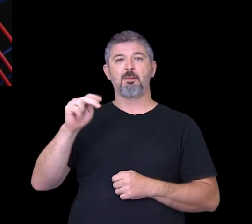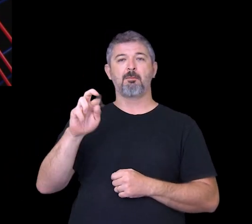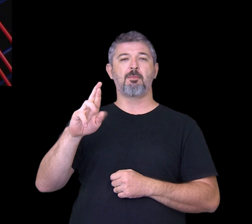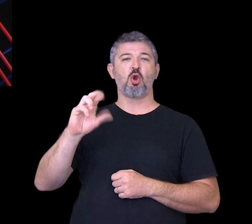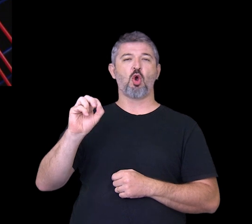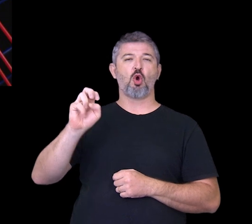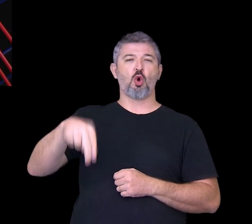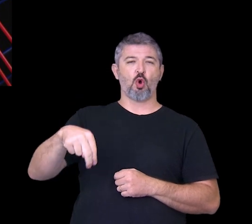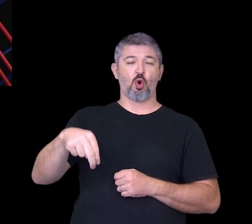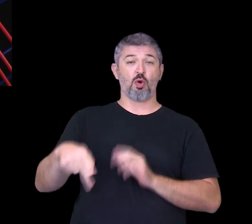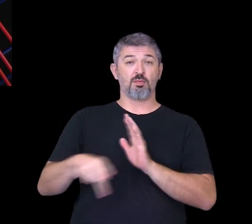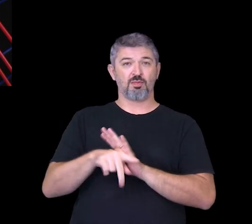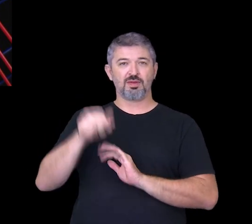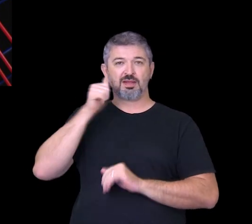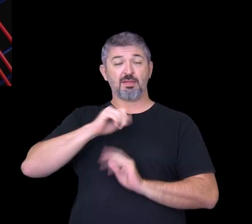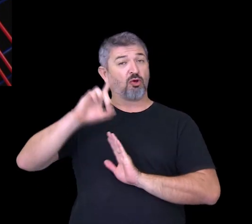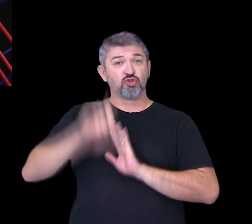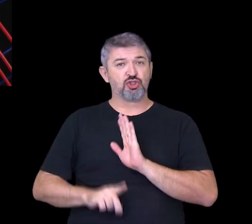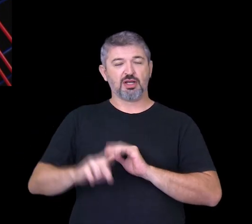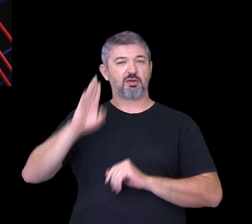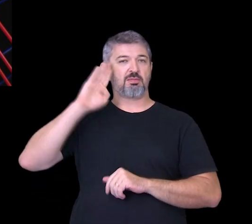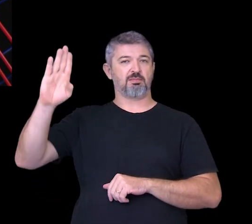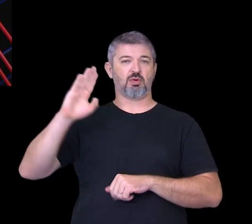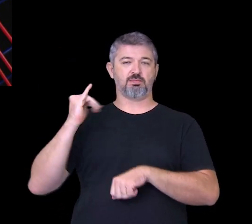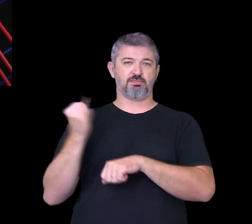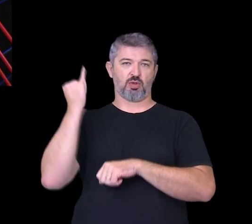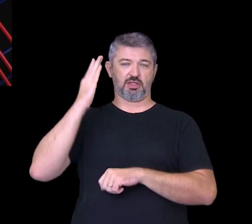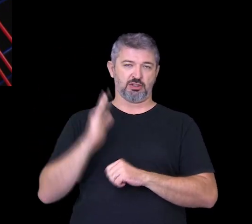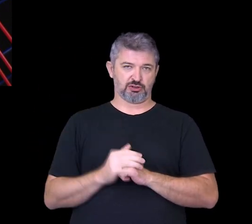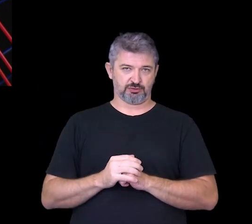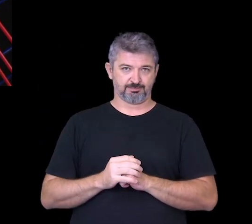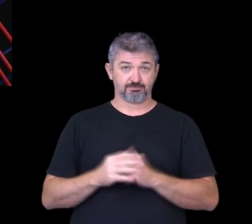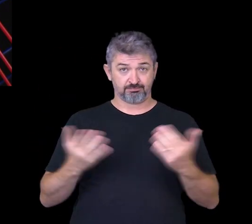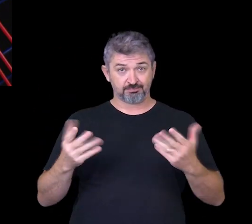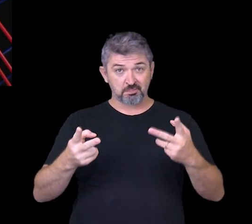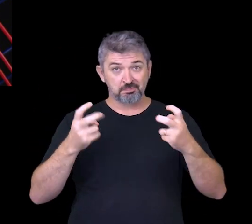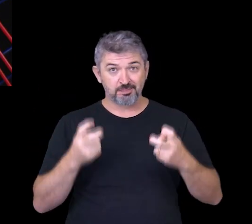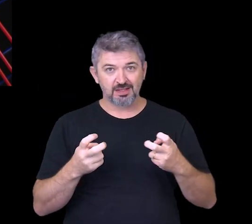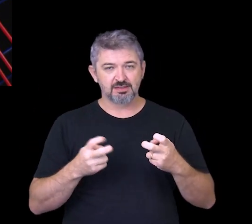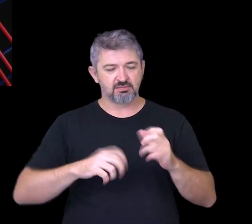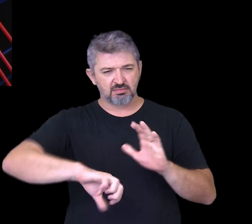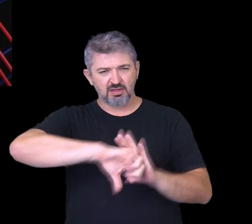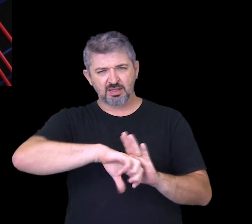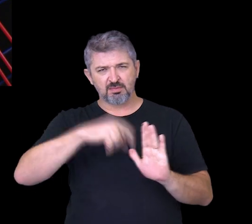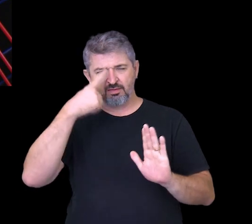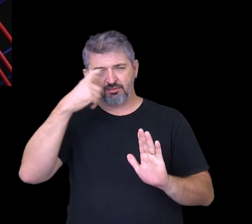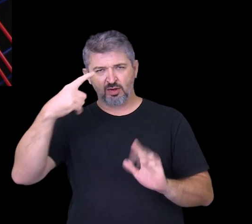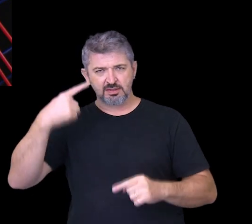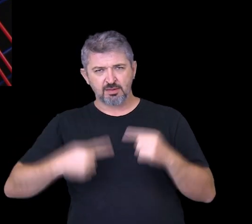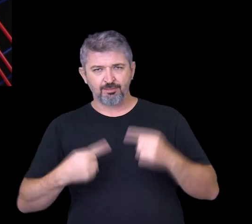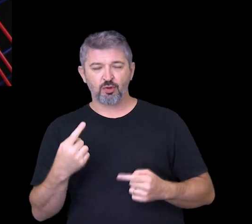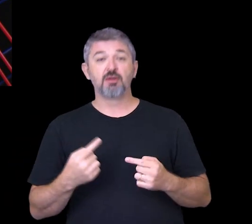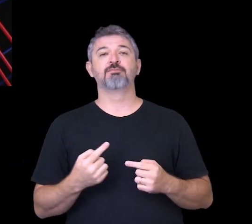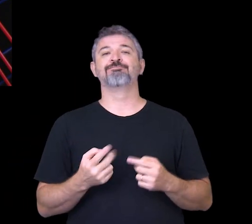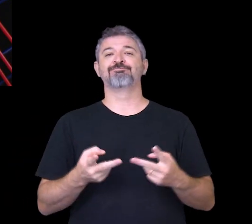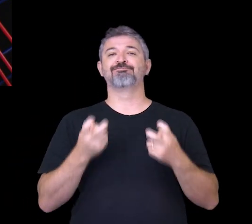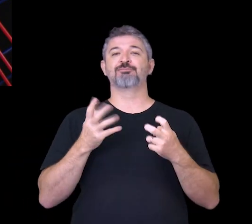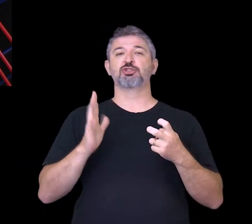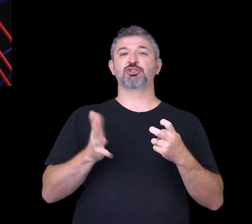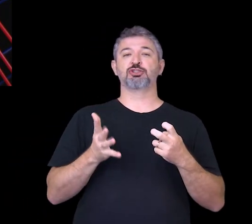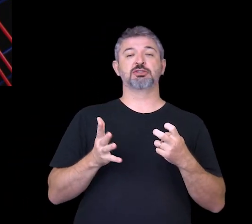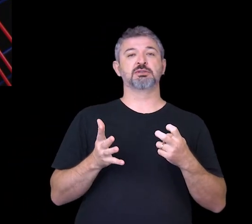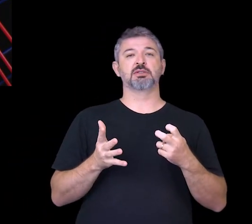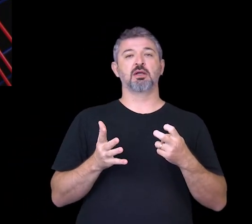se fosse o PROCON das mulheres. Tem que valer seus direitos. Violência e aí a gente perceber que esse crime de violência política, e é o que a